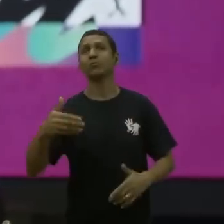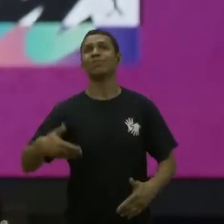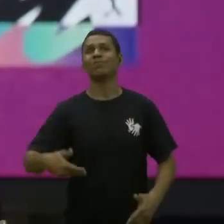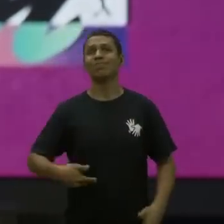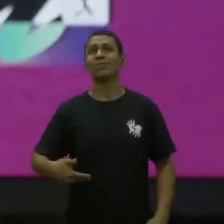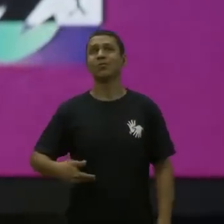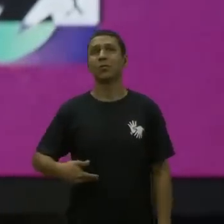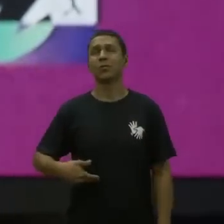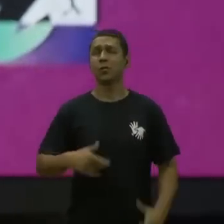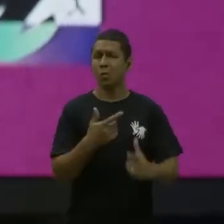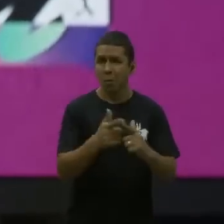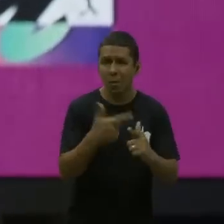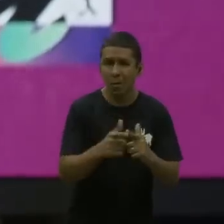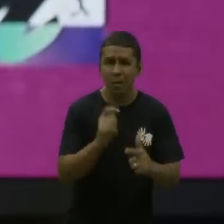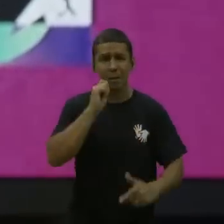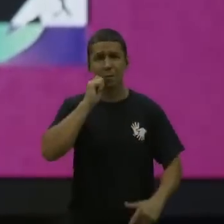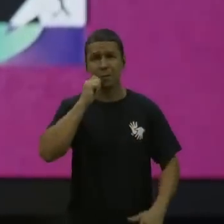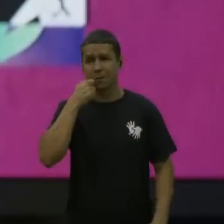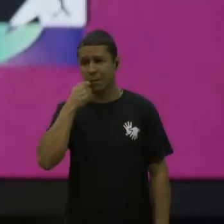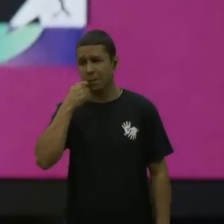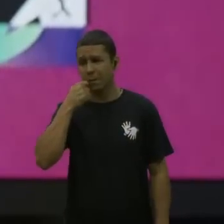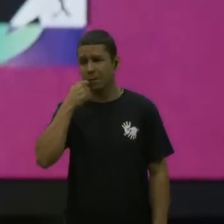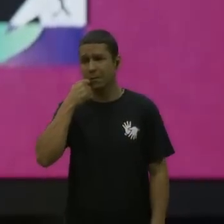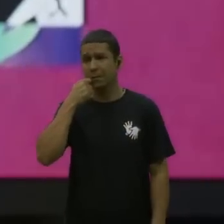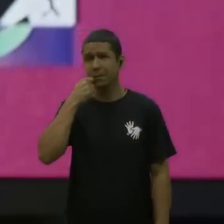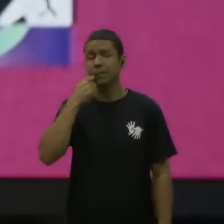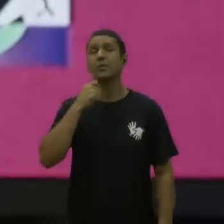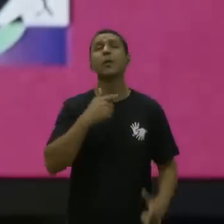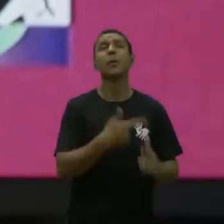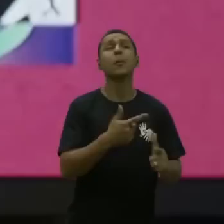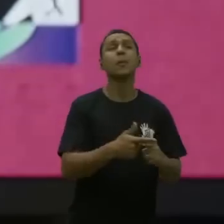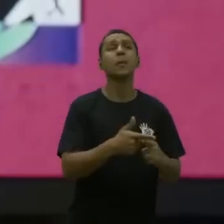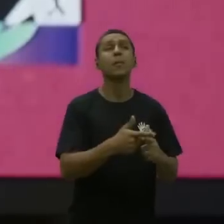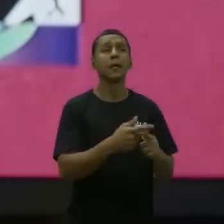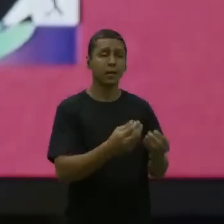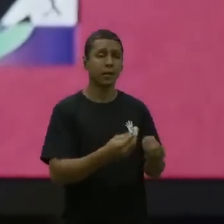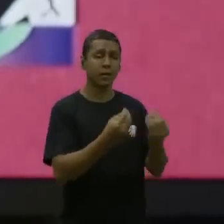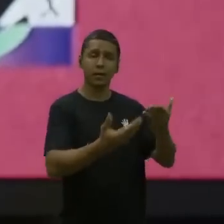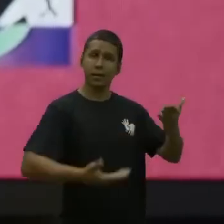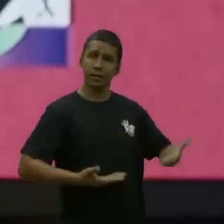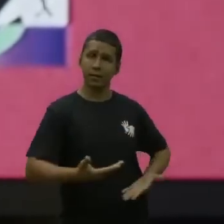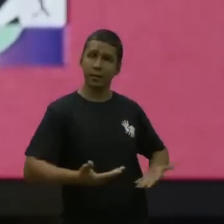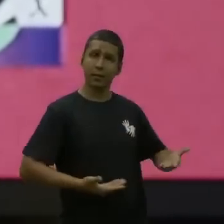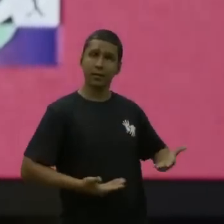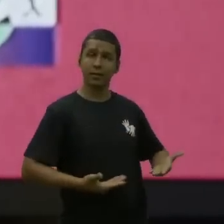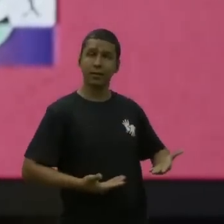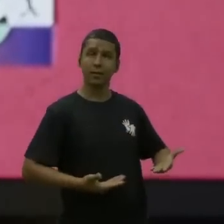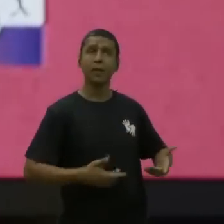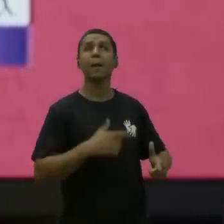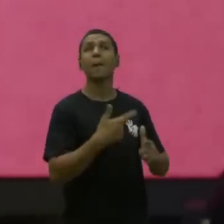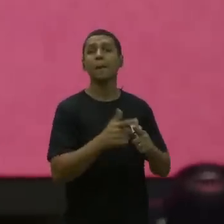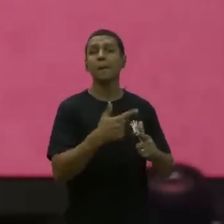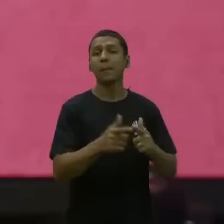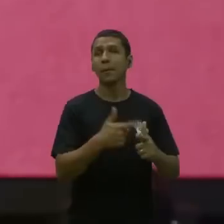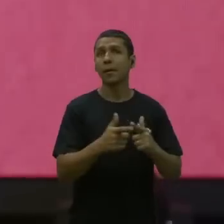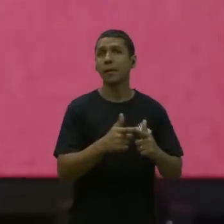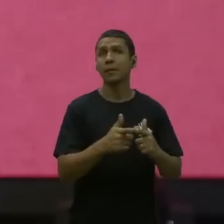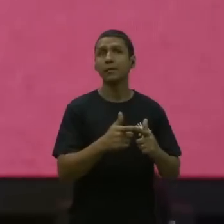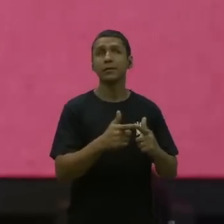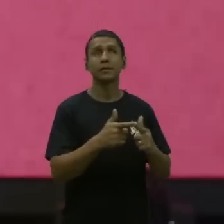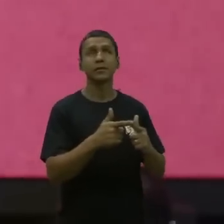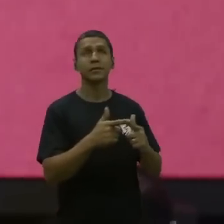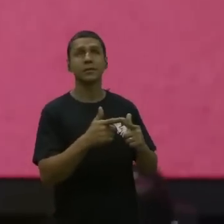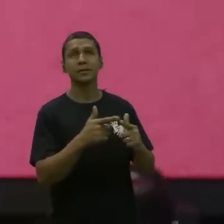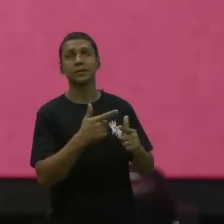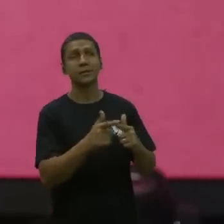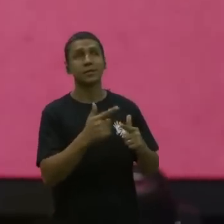O problema está no pão? O problema está em quem serve? O problema está na irresponsabilidade de